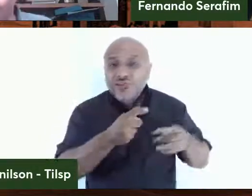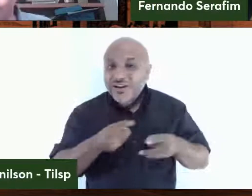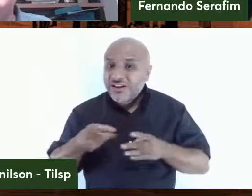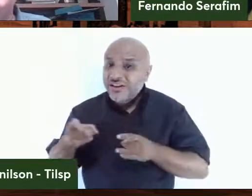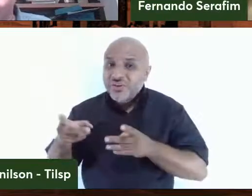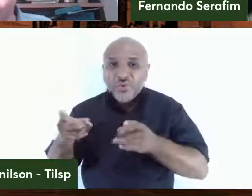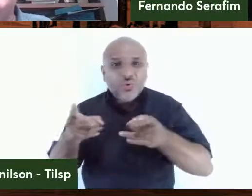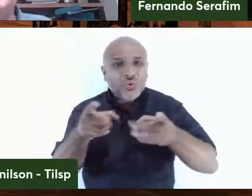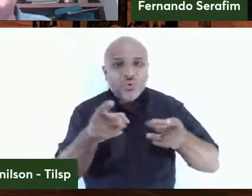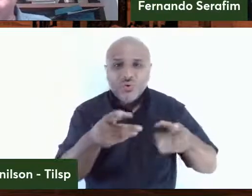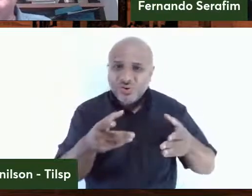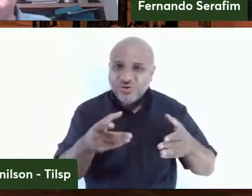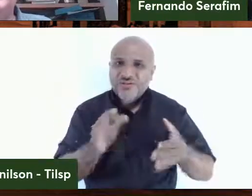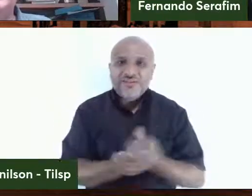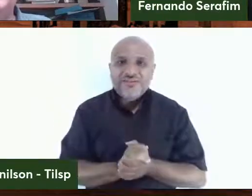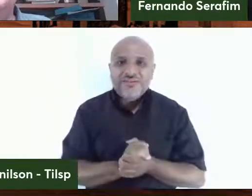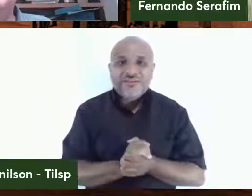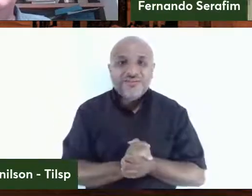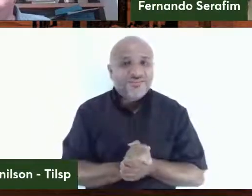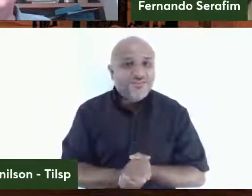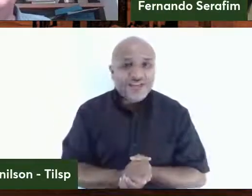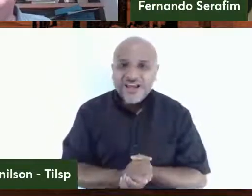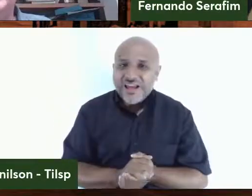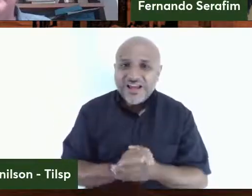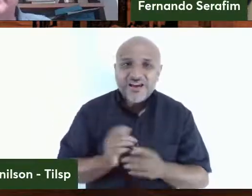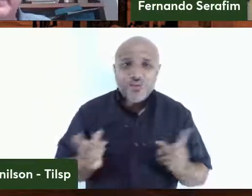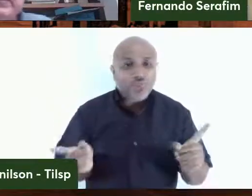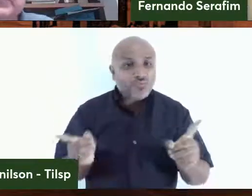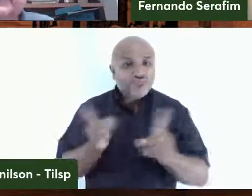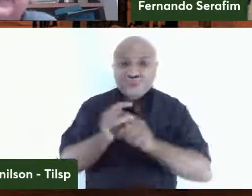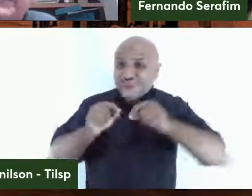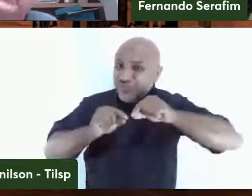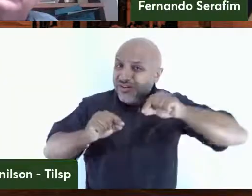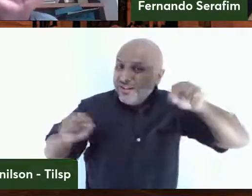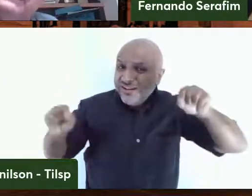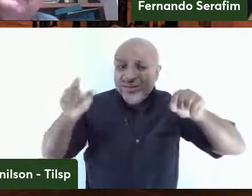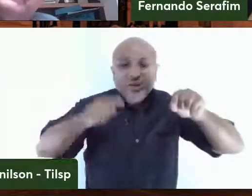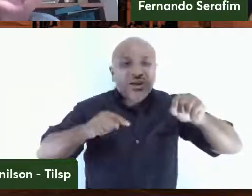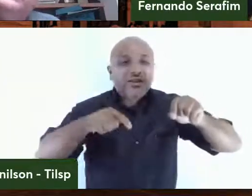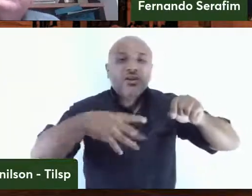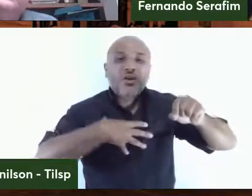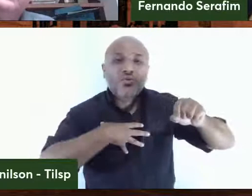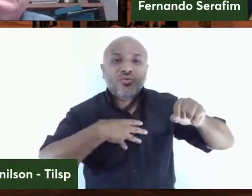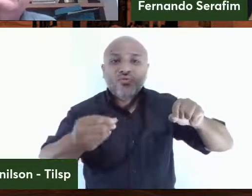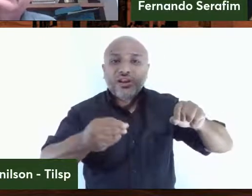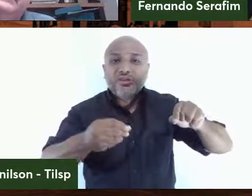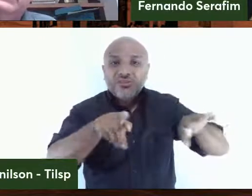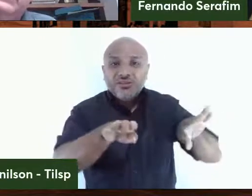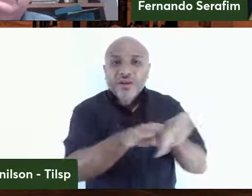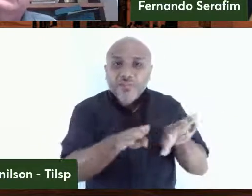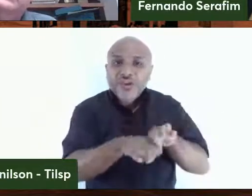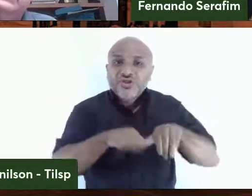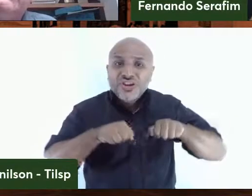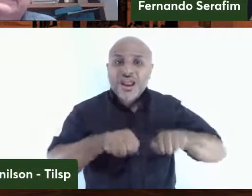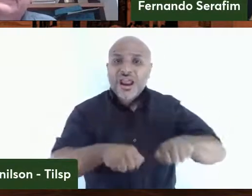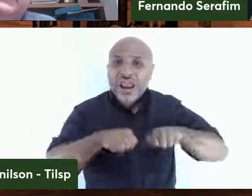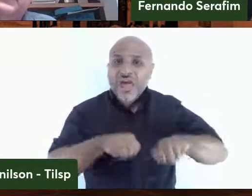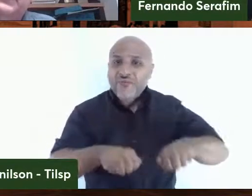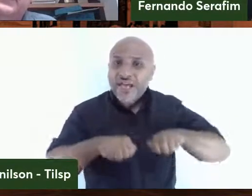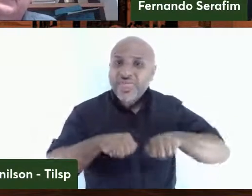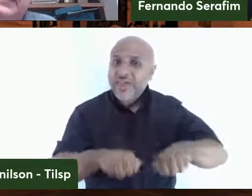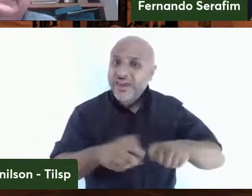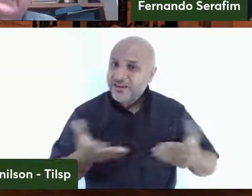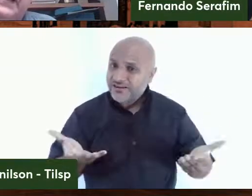Né? É um espectro, né? Até os filhos de lavadeiras. Olha só.